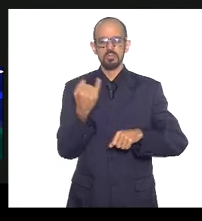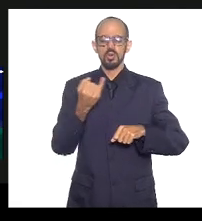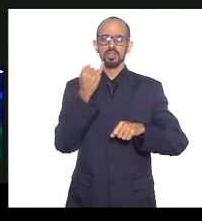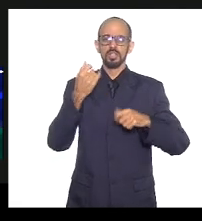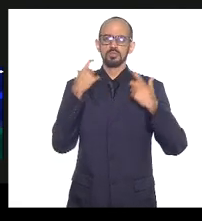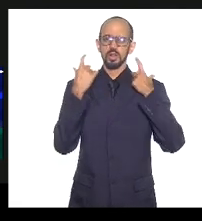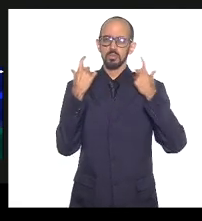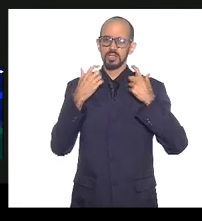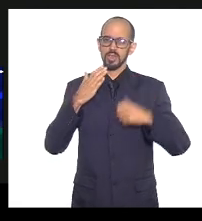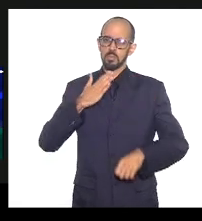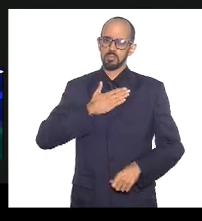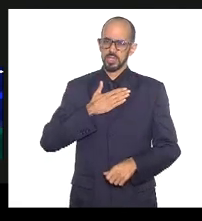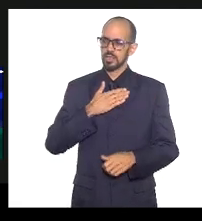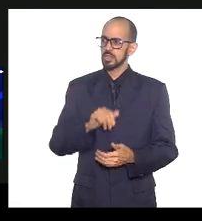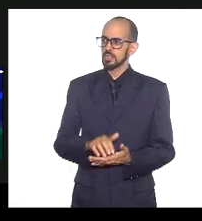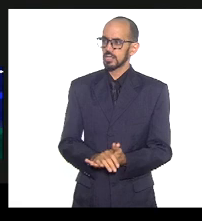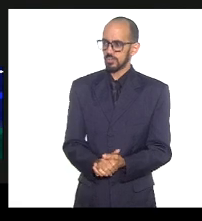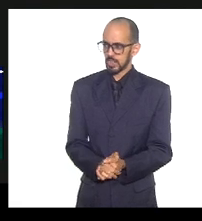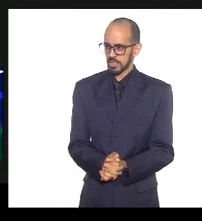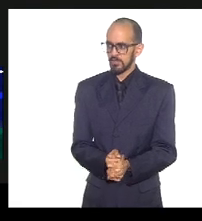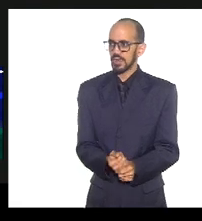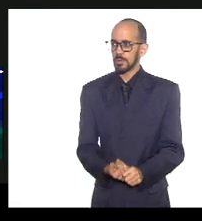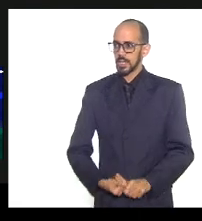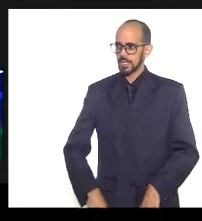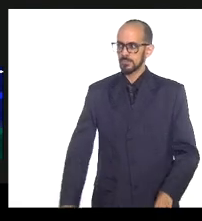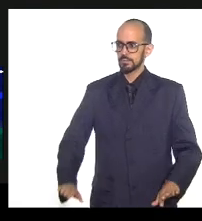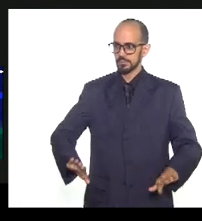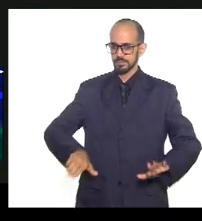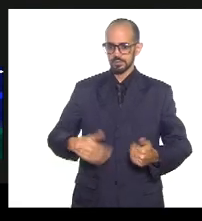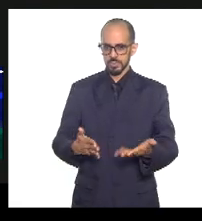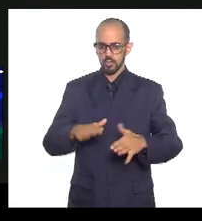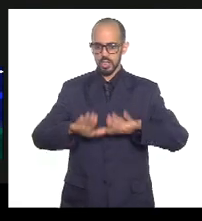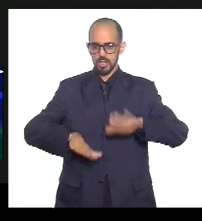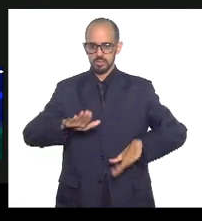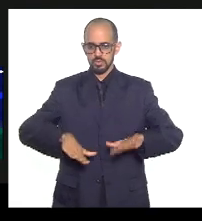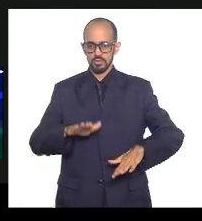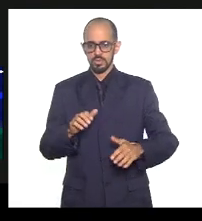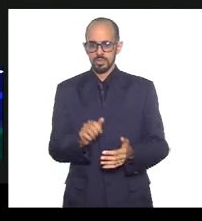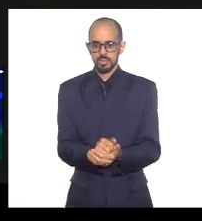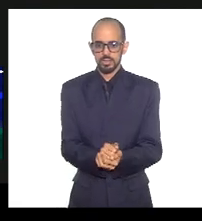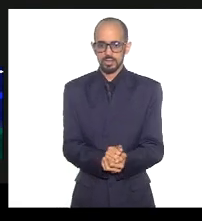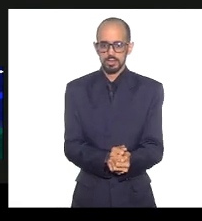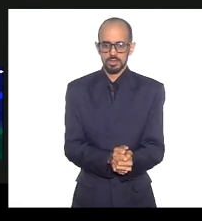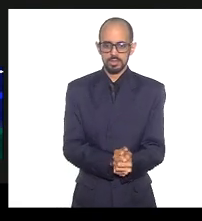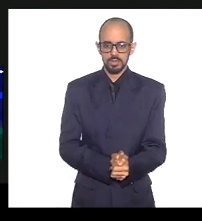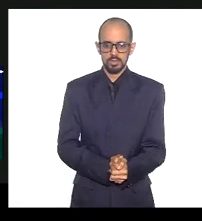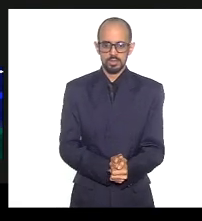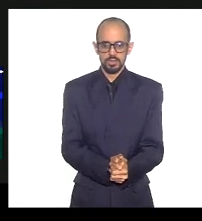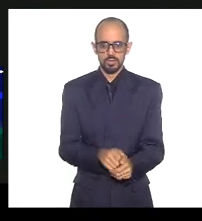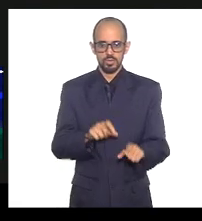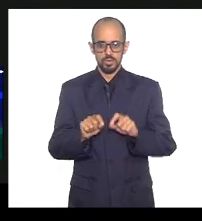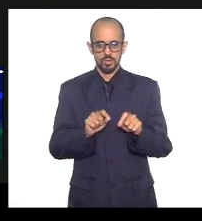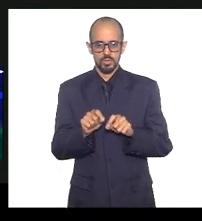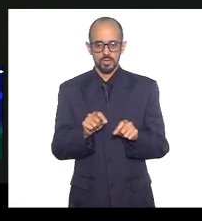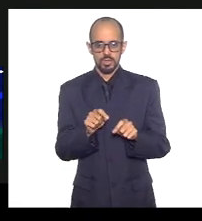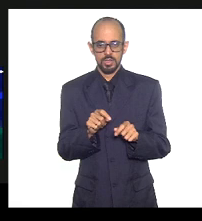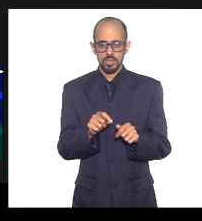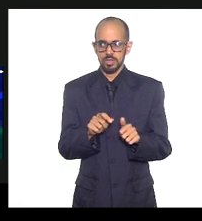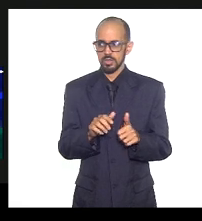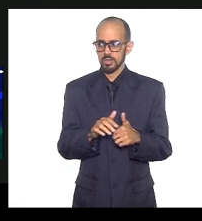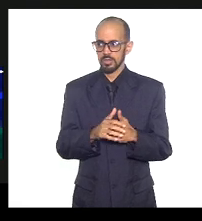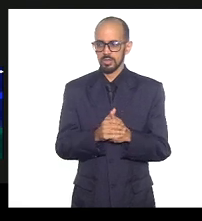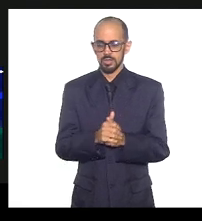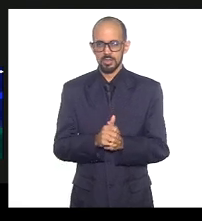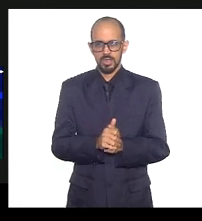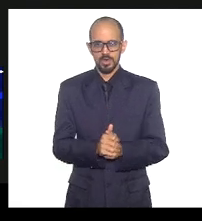preocupação que eu estou tendo quer dizer de repente você começa a ver uma troca de secretários e os secretários